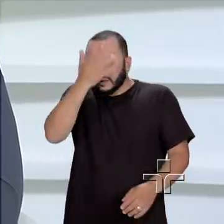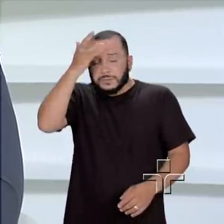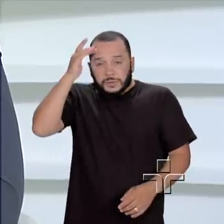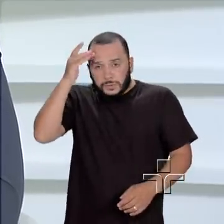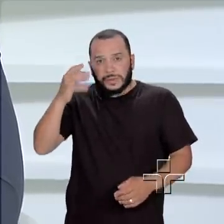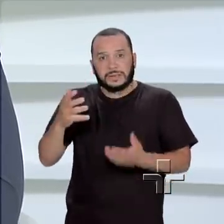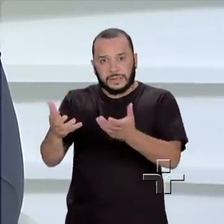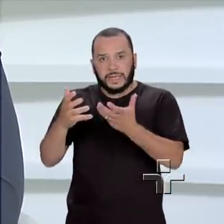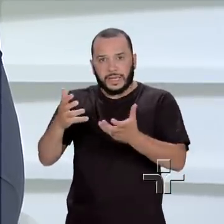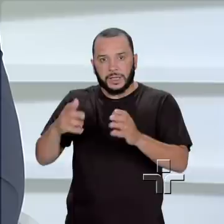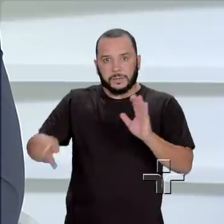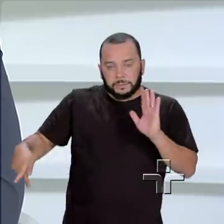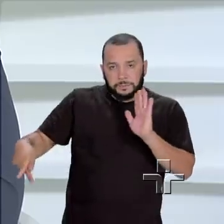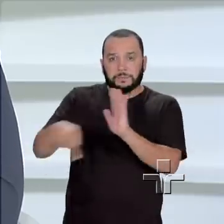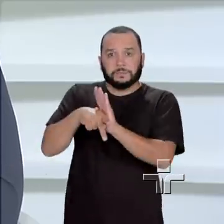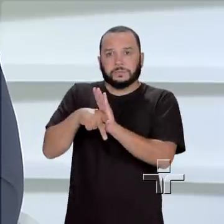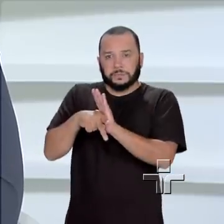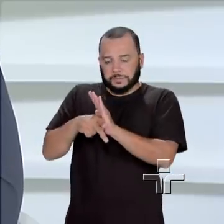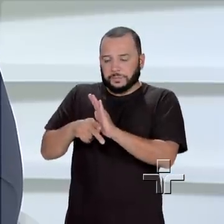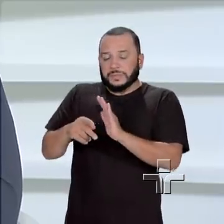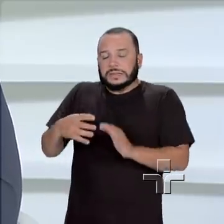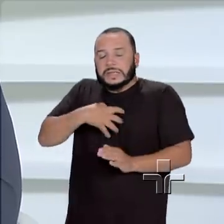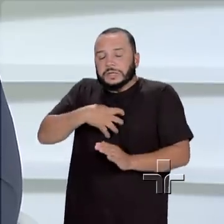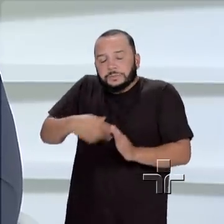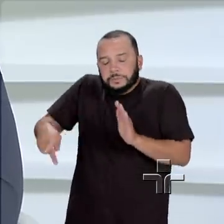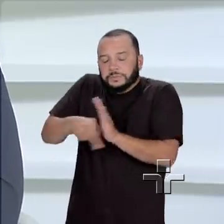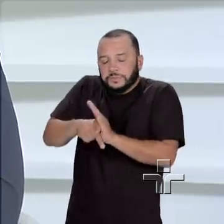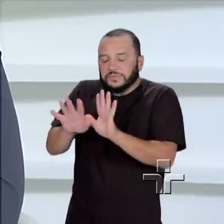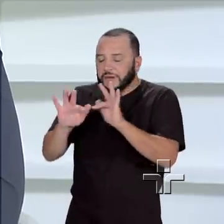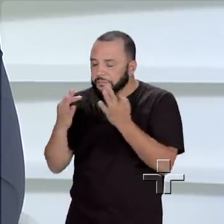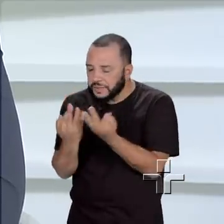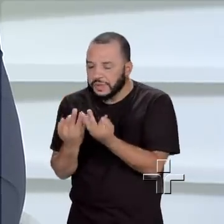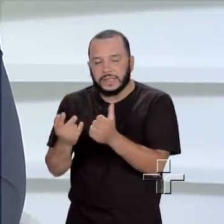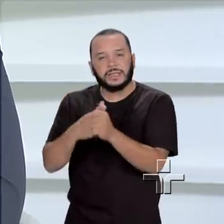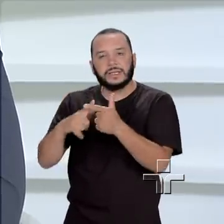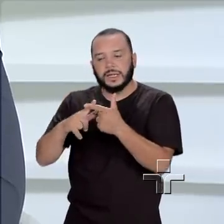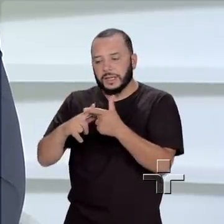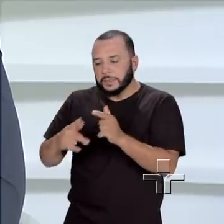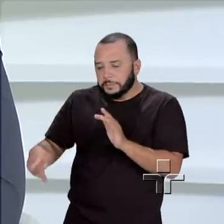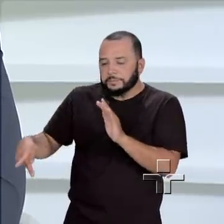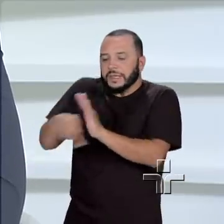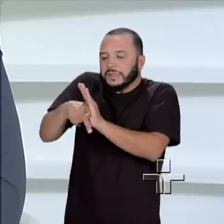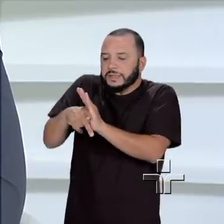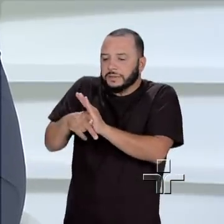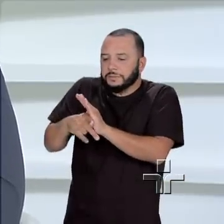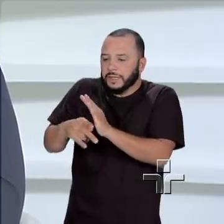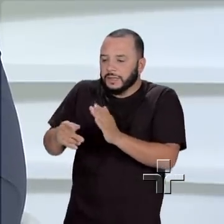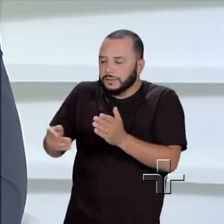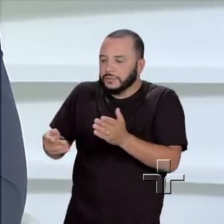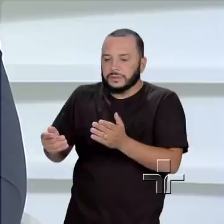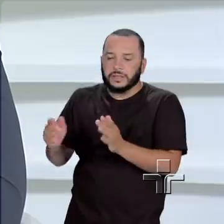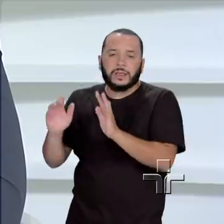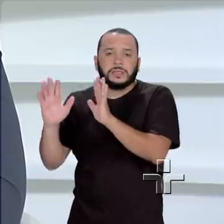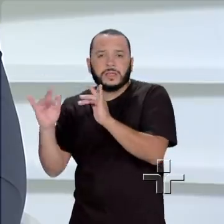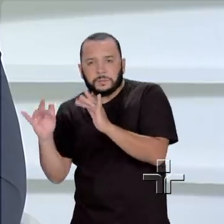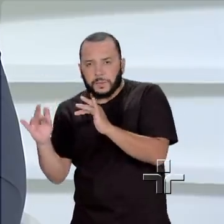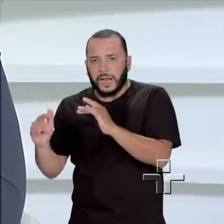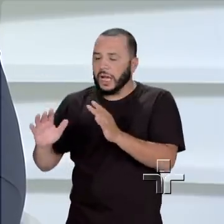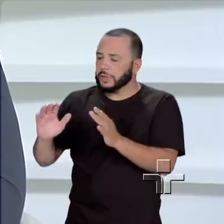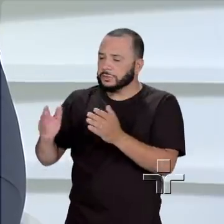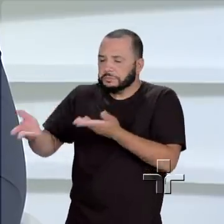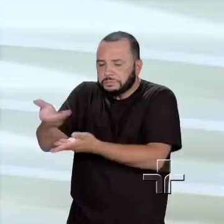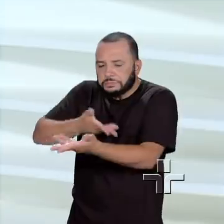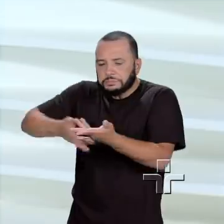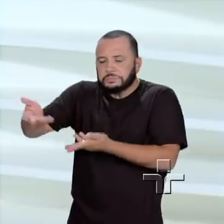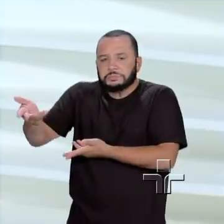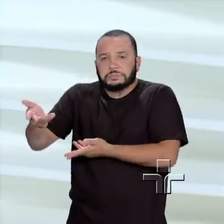né? Ele quer a aceitação dos amigos, da família, dos pares amorosos. O senhor acredita que as mídias sociais facilitaram